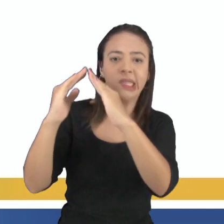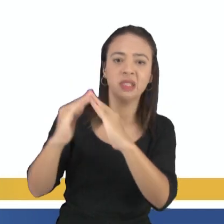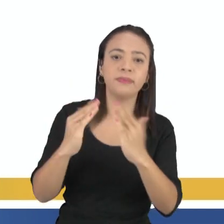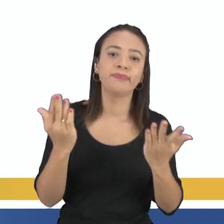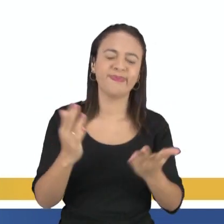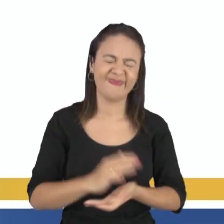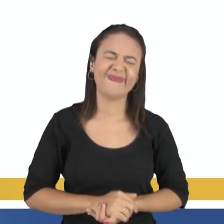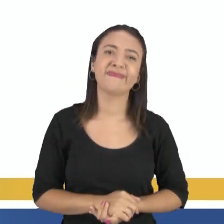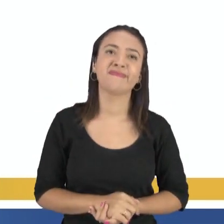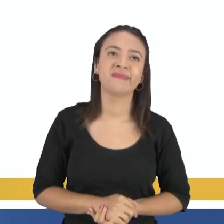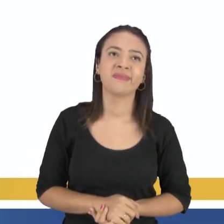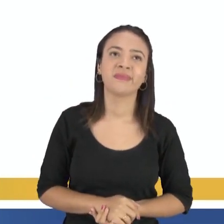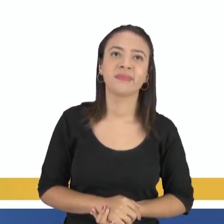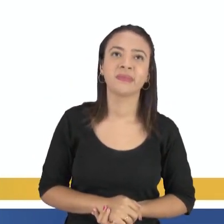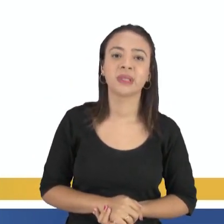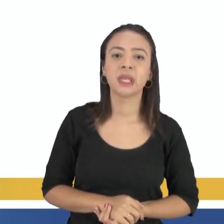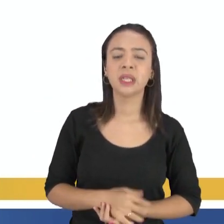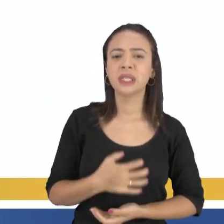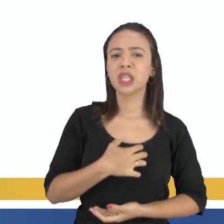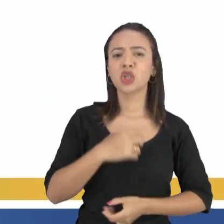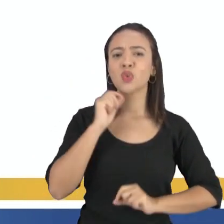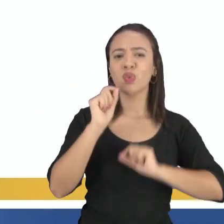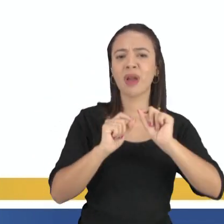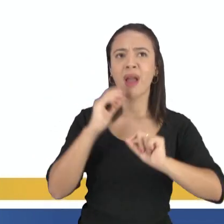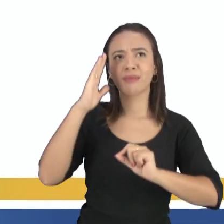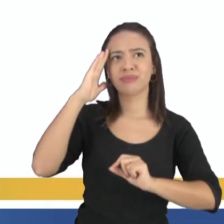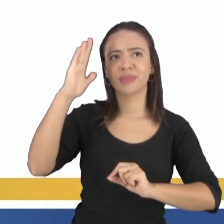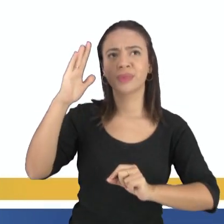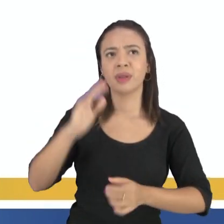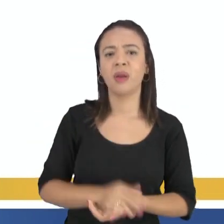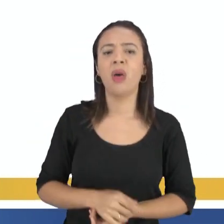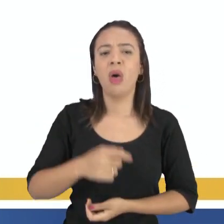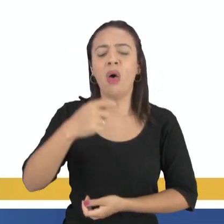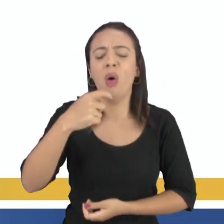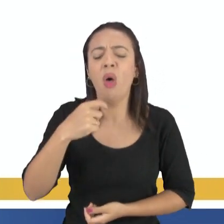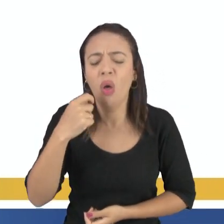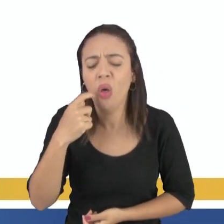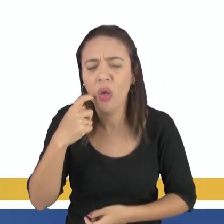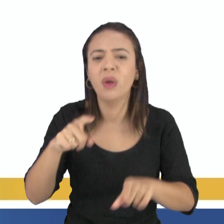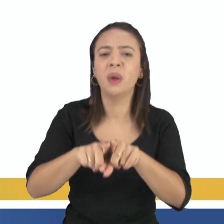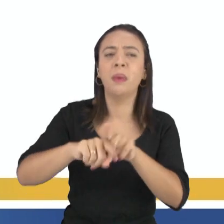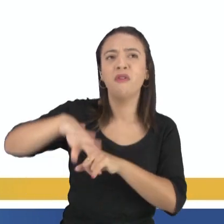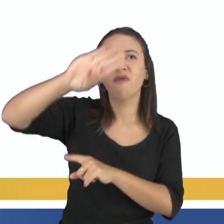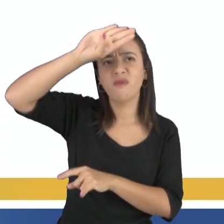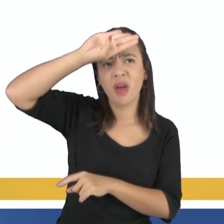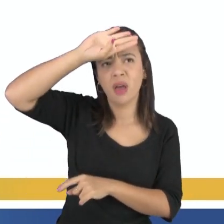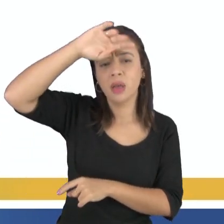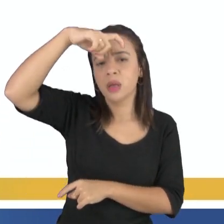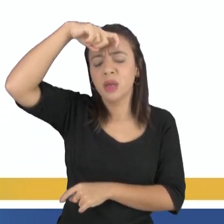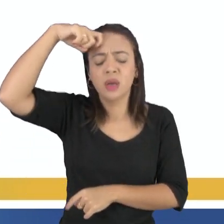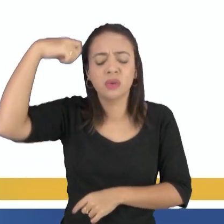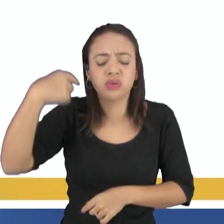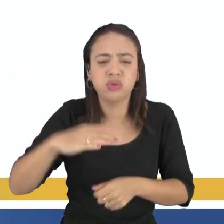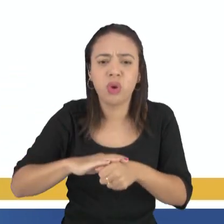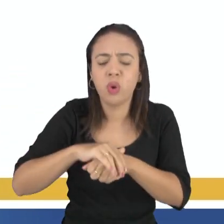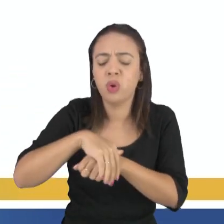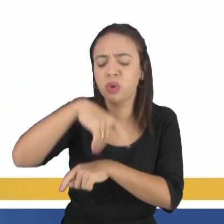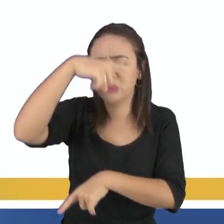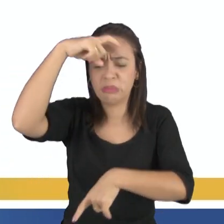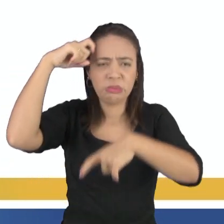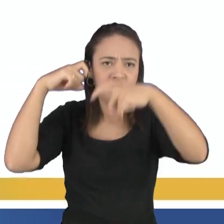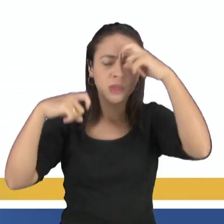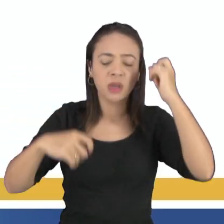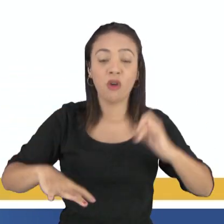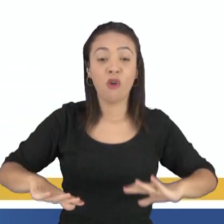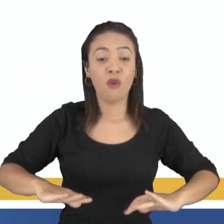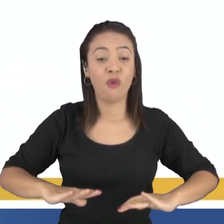E quais são os sintomas, professor? Os sintomas são tosse com secreção, febre, suores noturno,